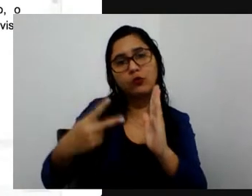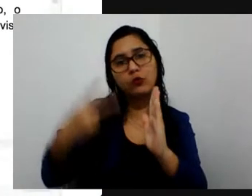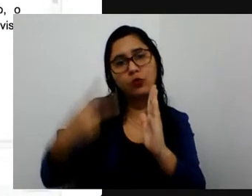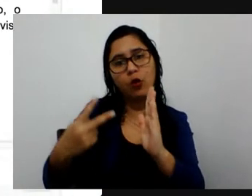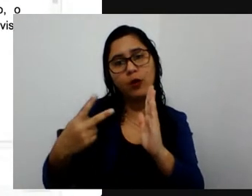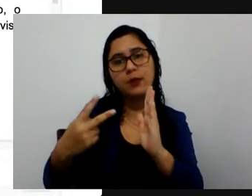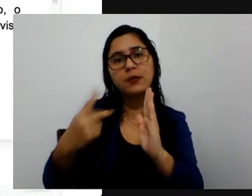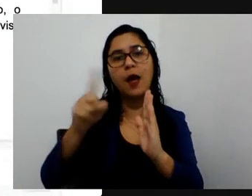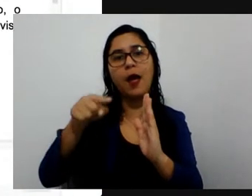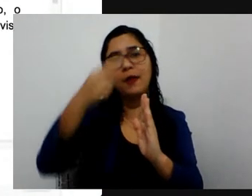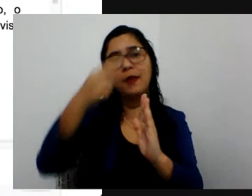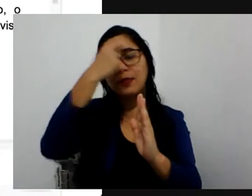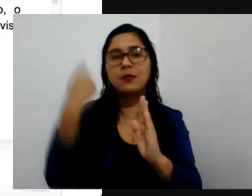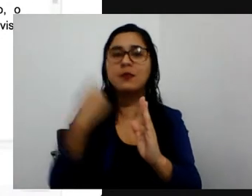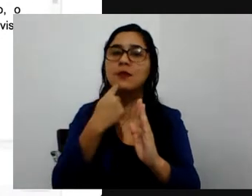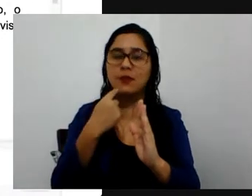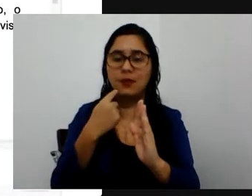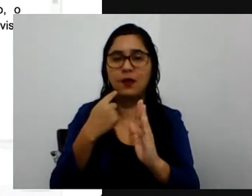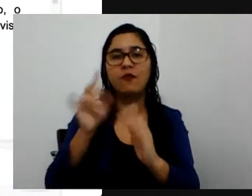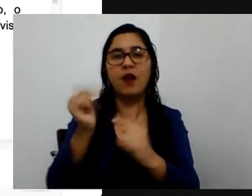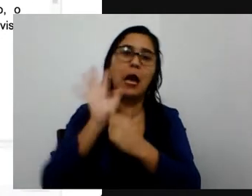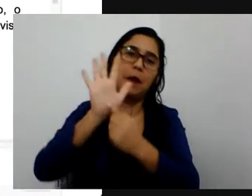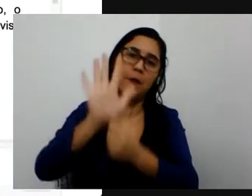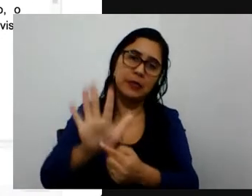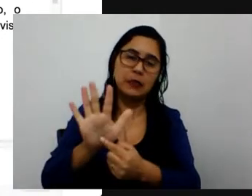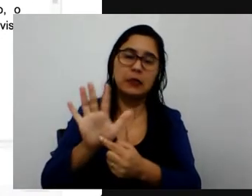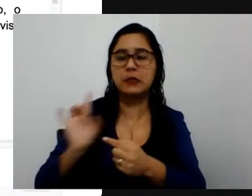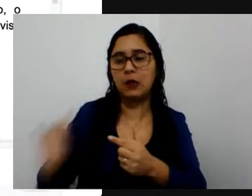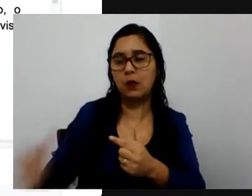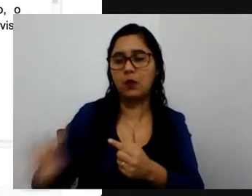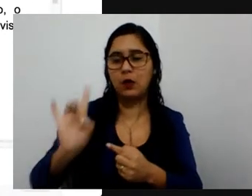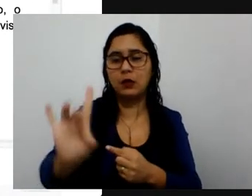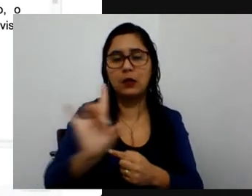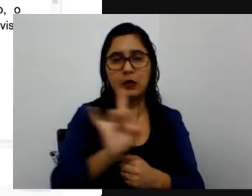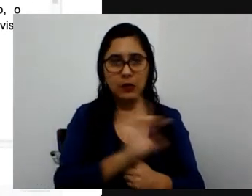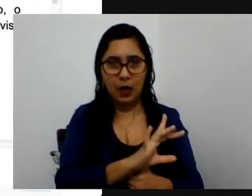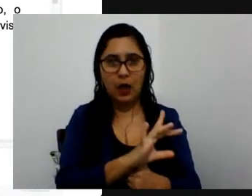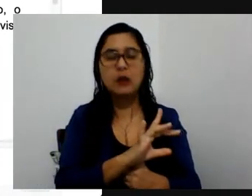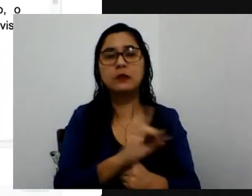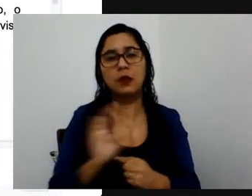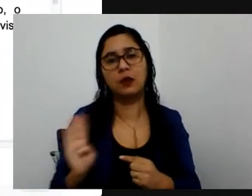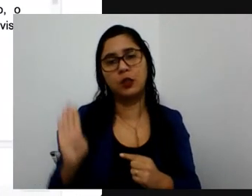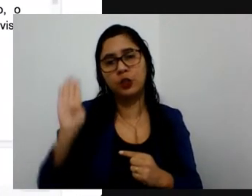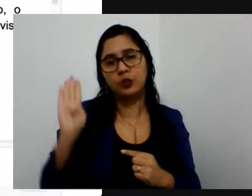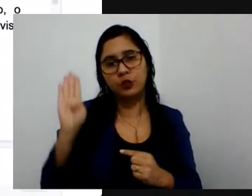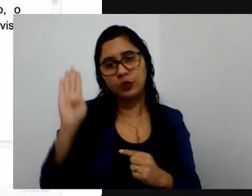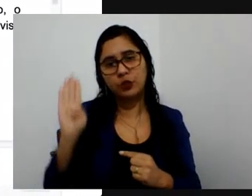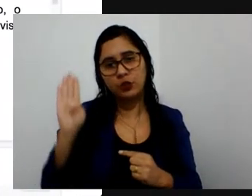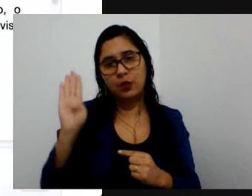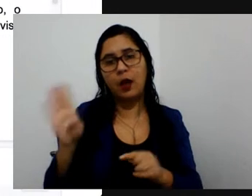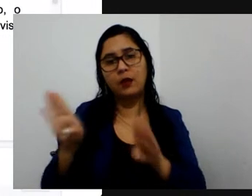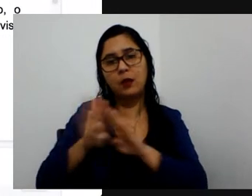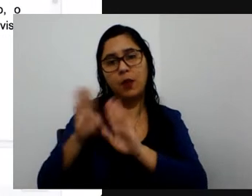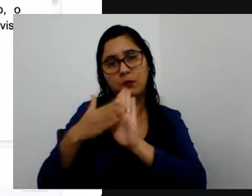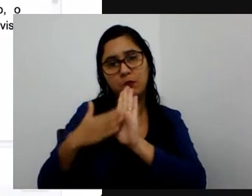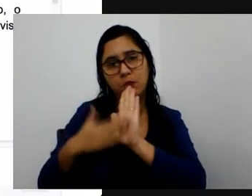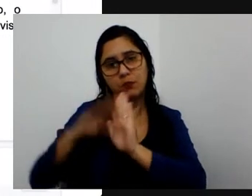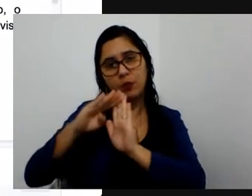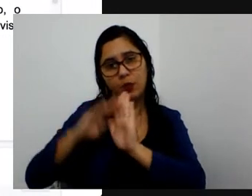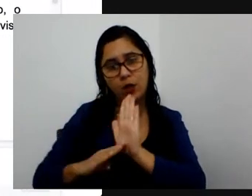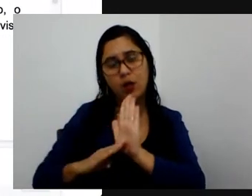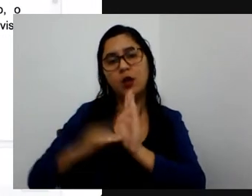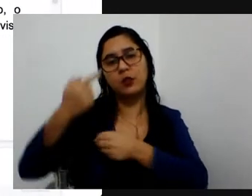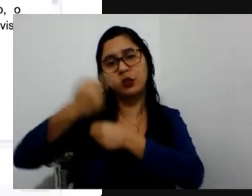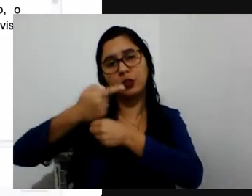30 minutos, haverá uma apresentação de cada um dos candidatos e de seus programas de gestão para a universidade